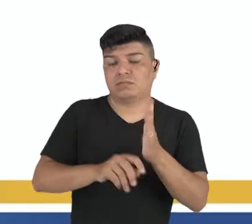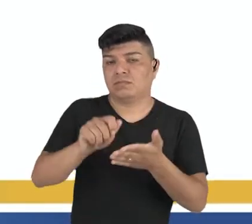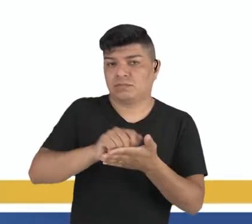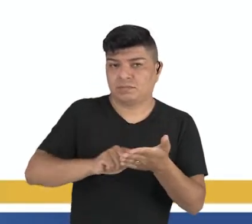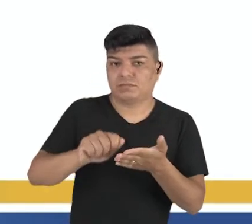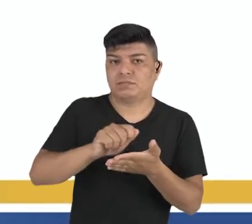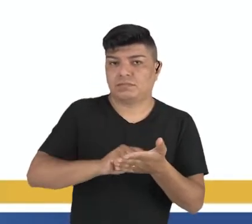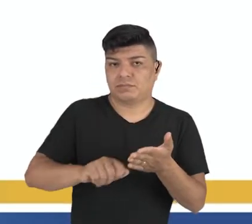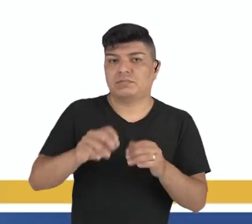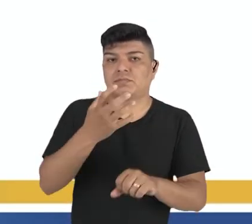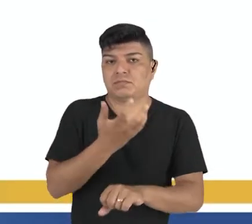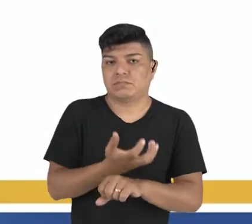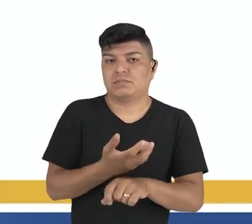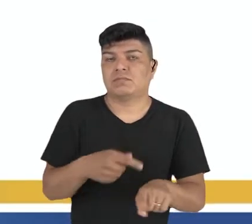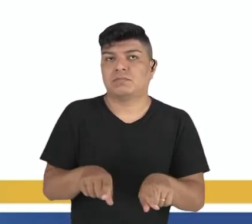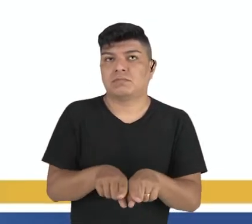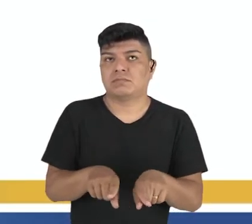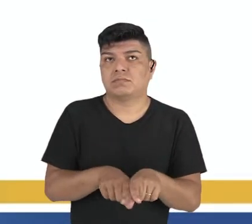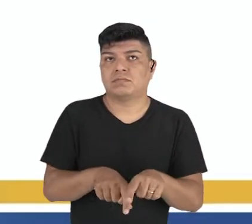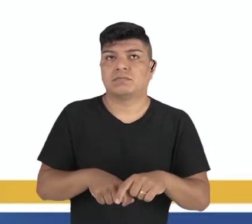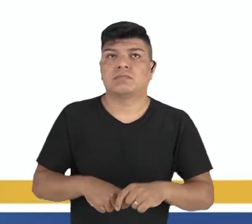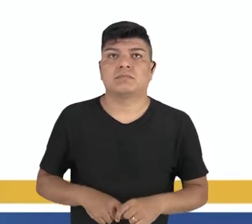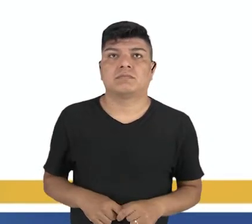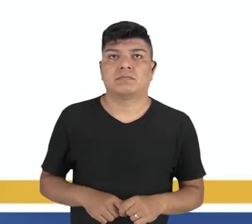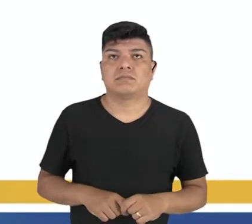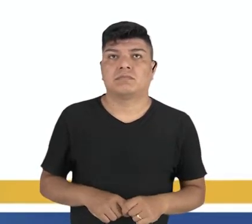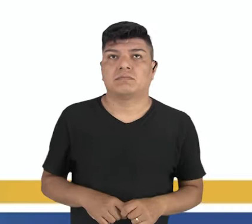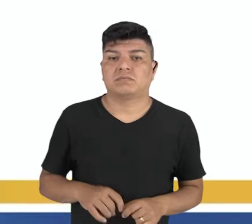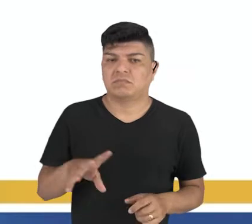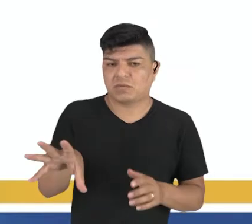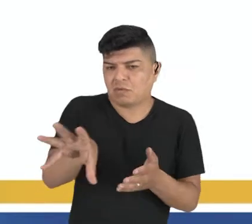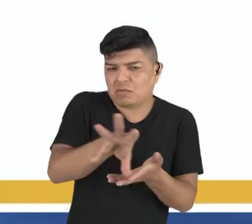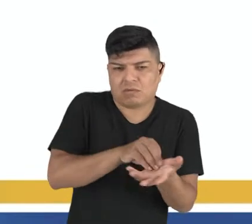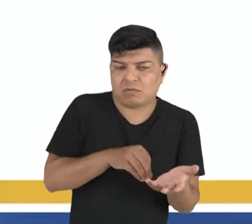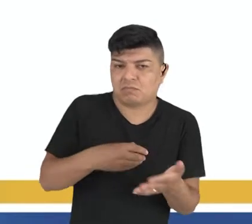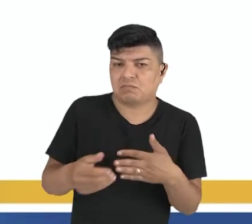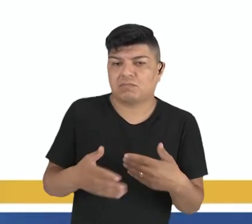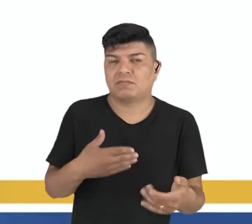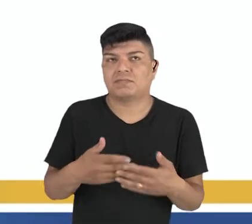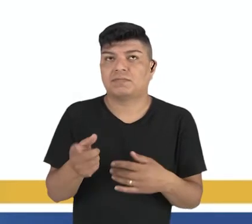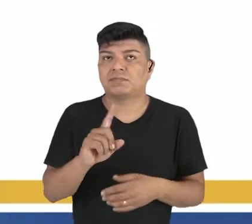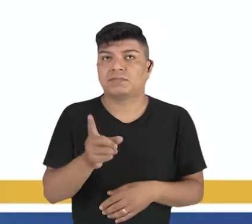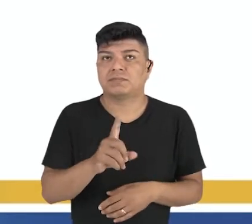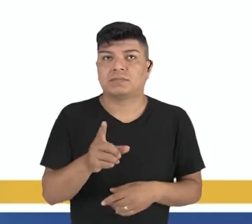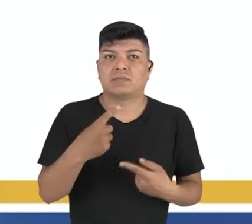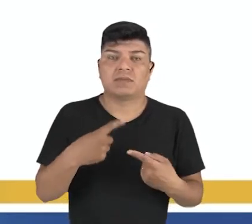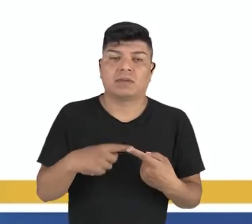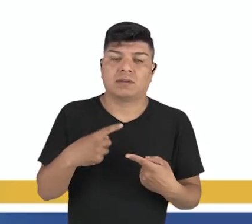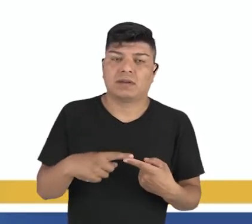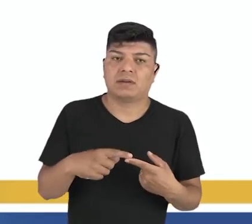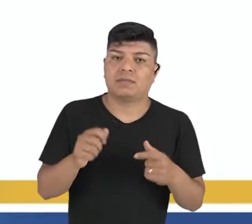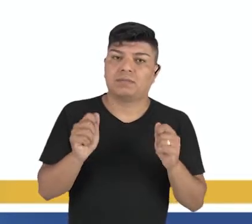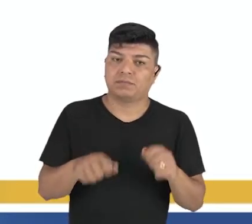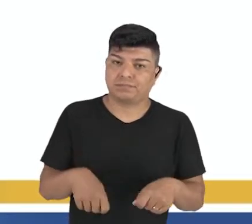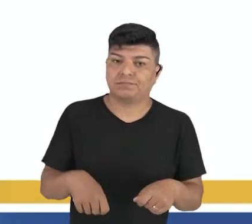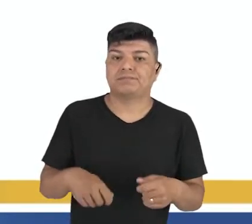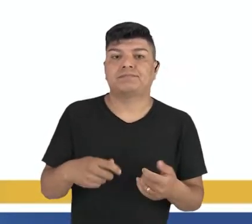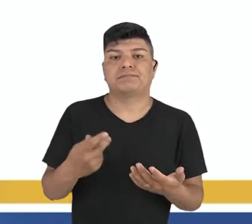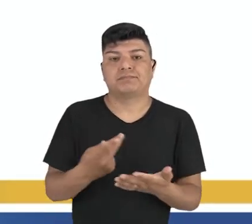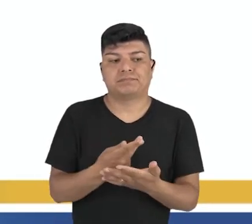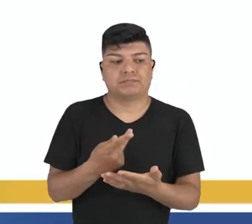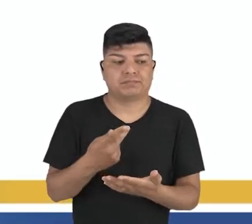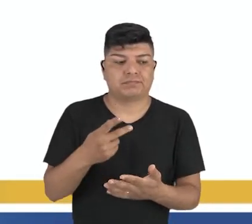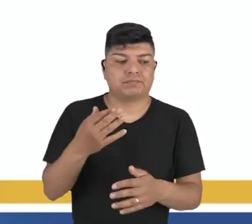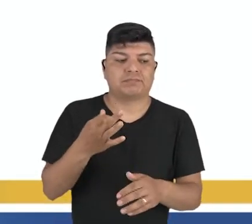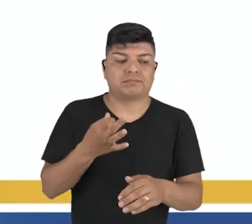escrever para a disciplina, né? Não só copie de qualquer maneira, porque talvez vai que seja uma fake news,